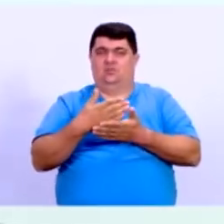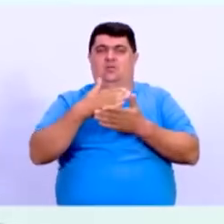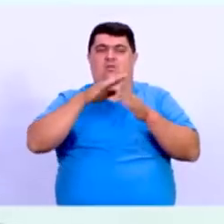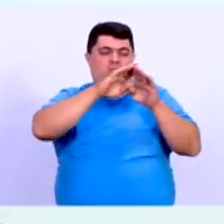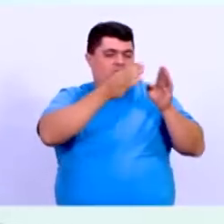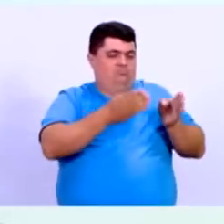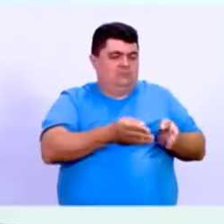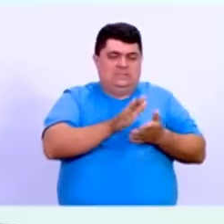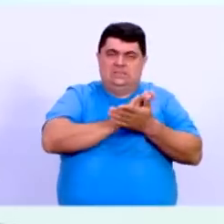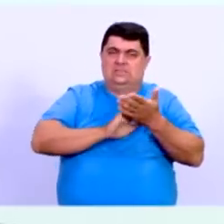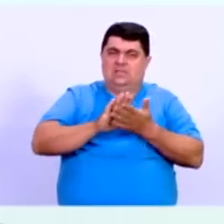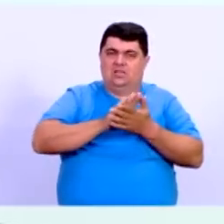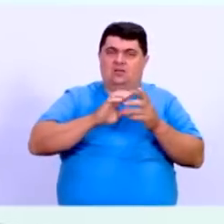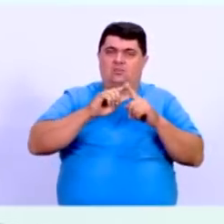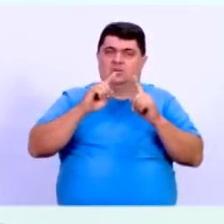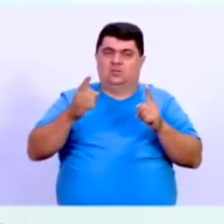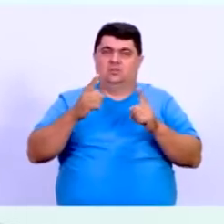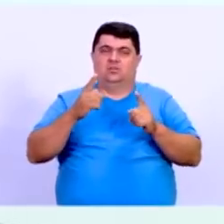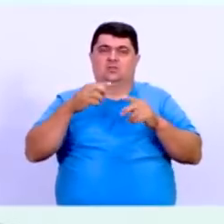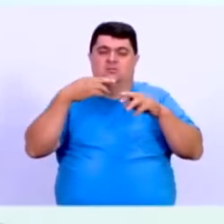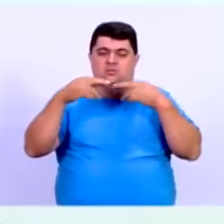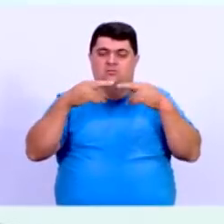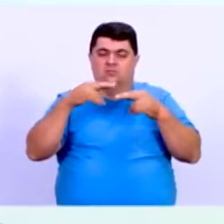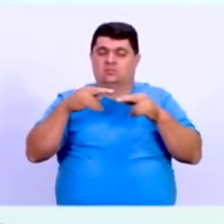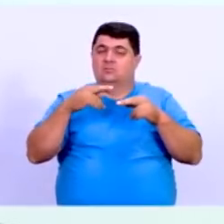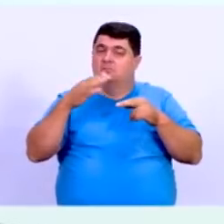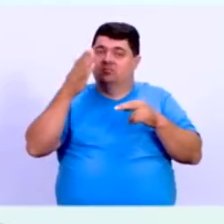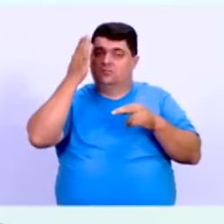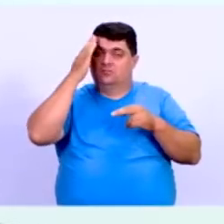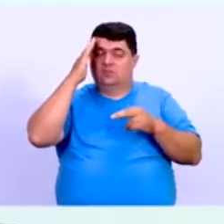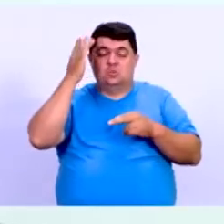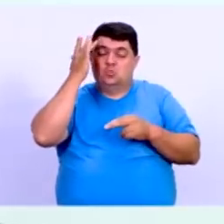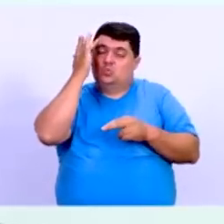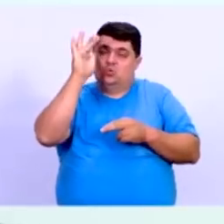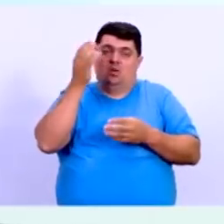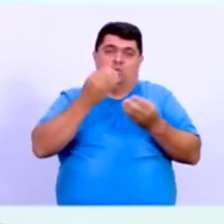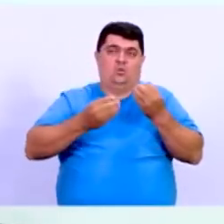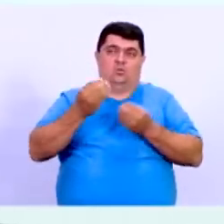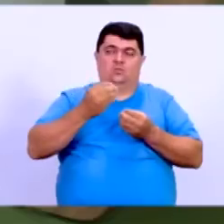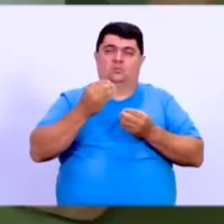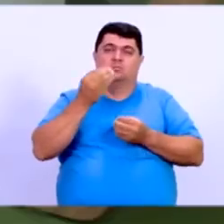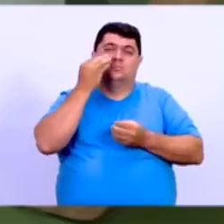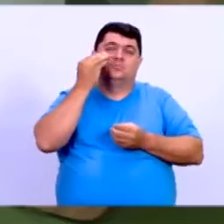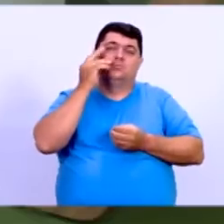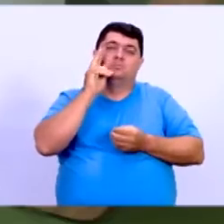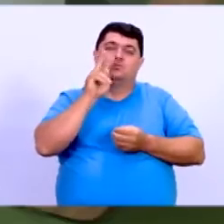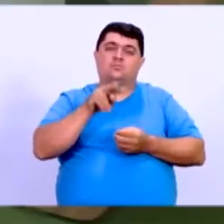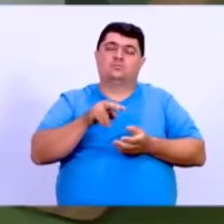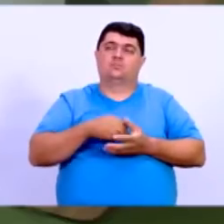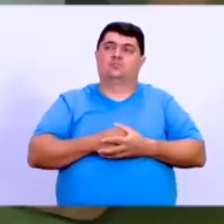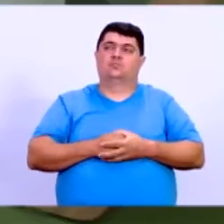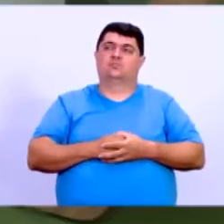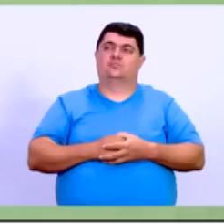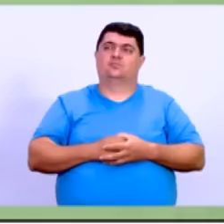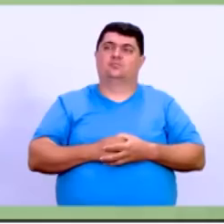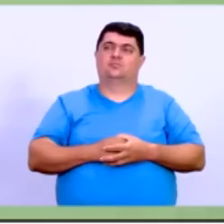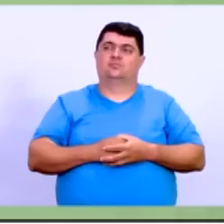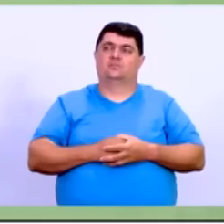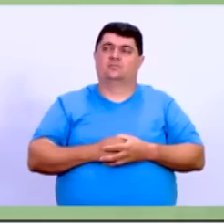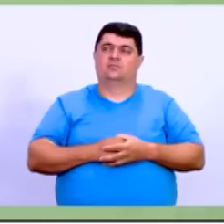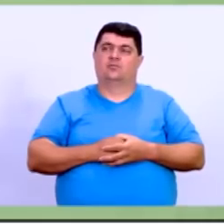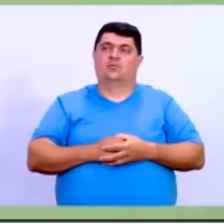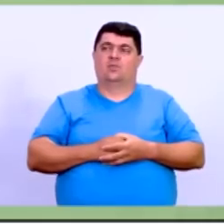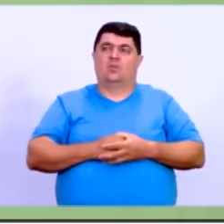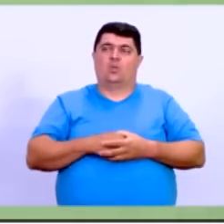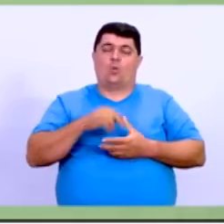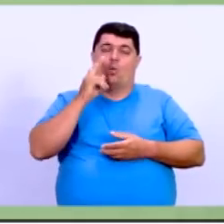mesa em casa, mas tem uma rede lá funcionando e talvez você nem soubesse disso, né? Vamos lá, professor, vamos mostrar aqui para eles? Olha só,